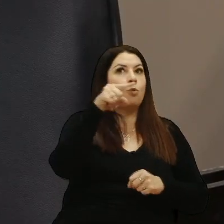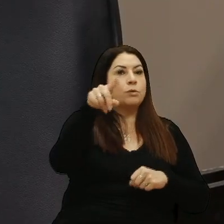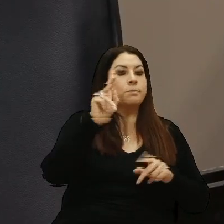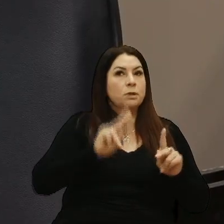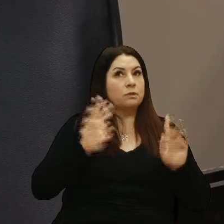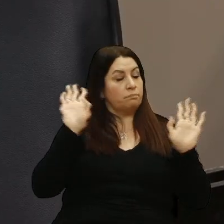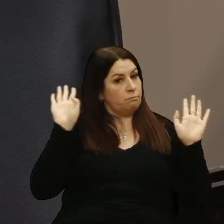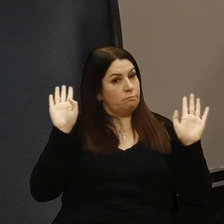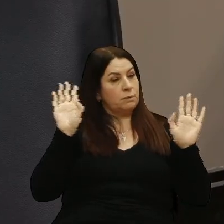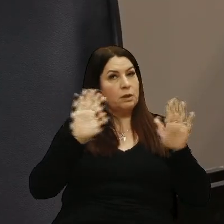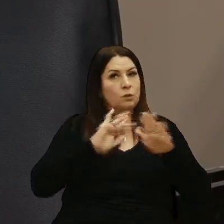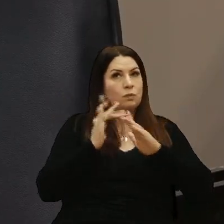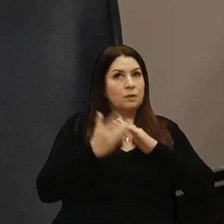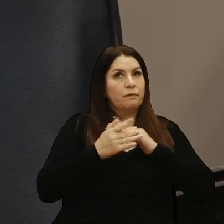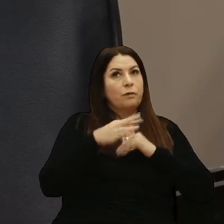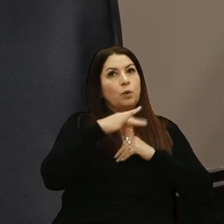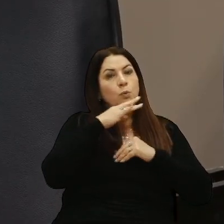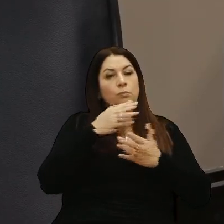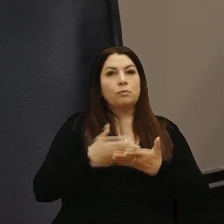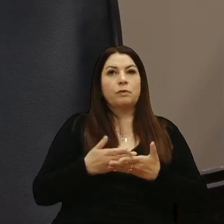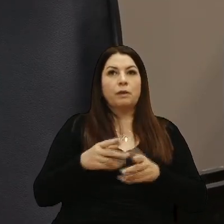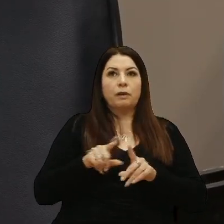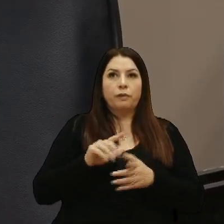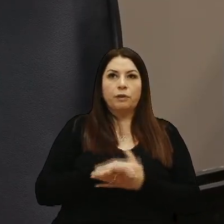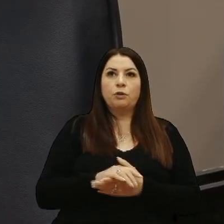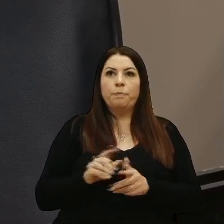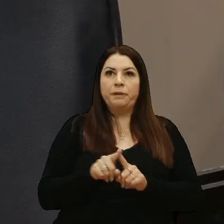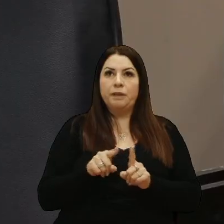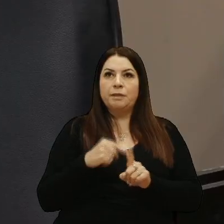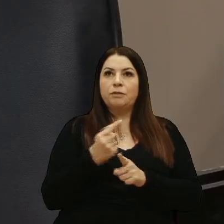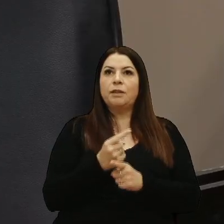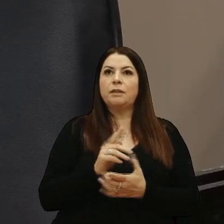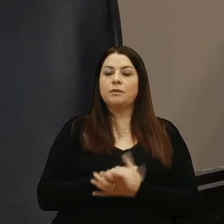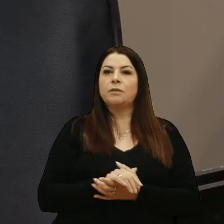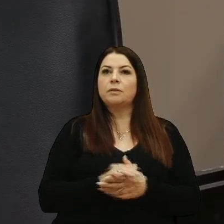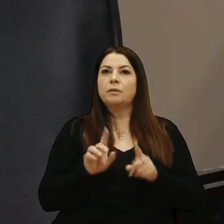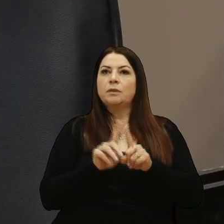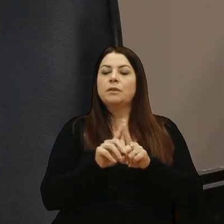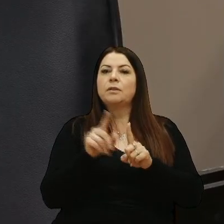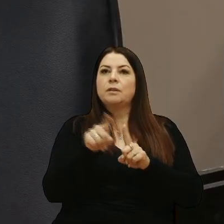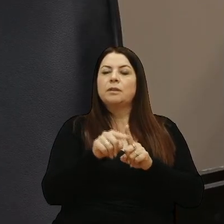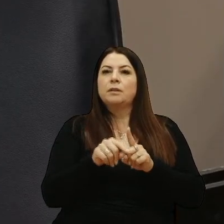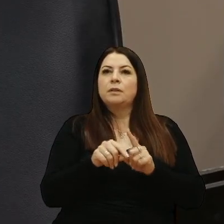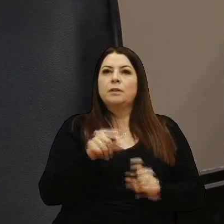ali na rede social vai ficar ruim. E não adianta, eu já falei, se o Scalco